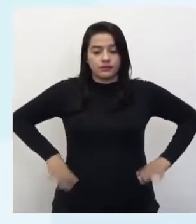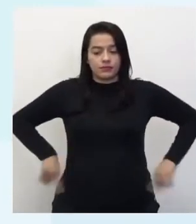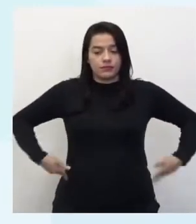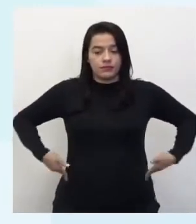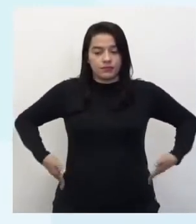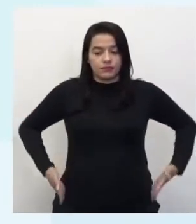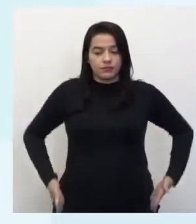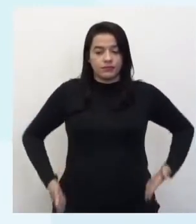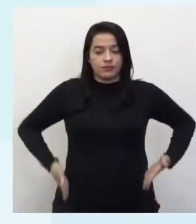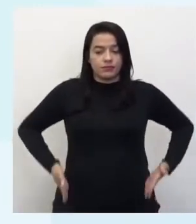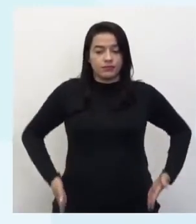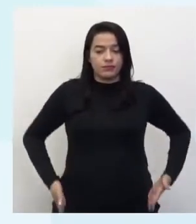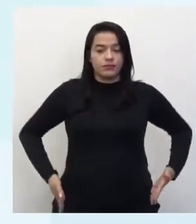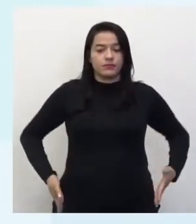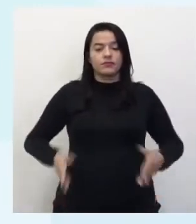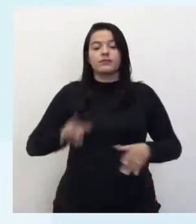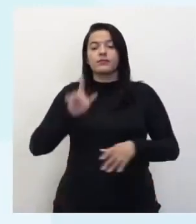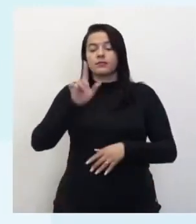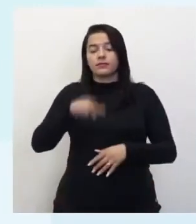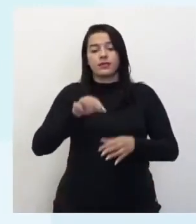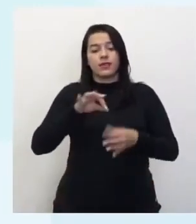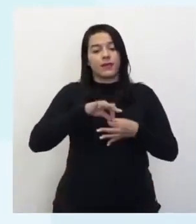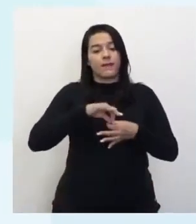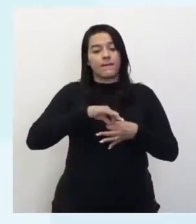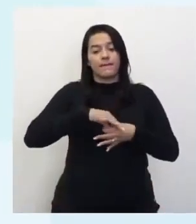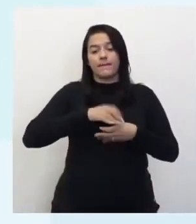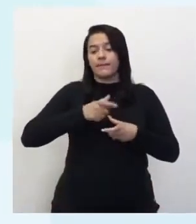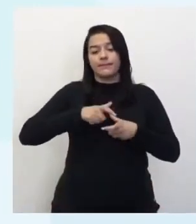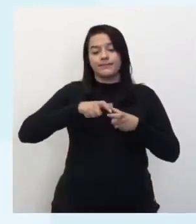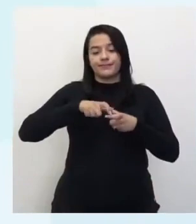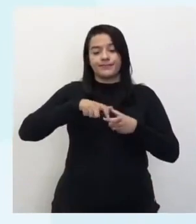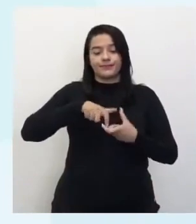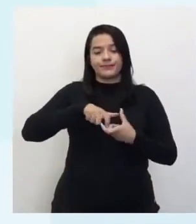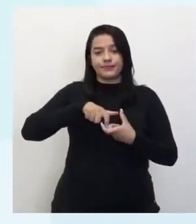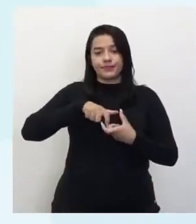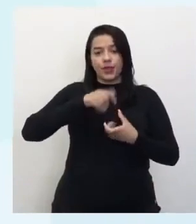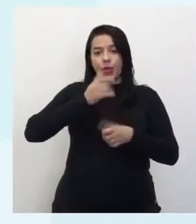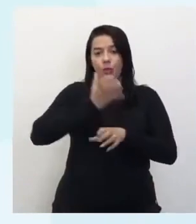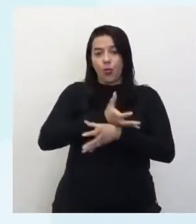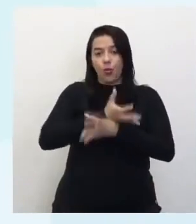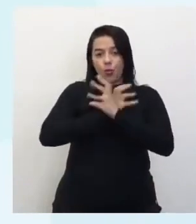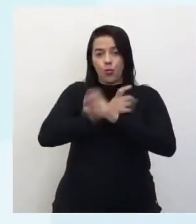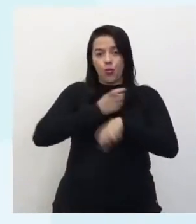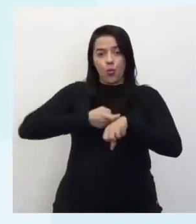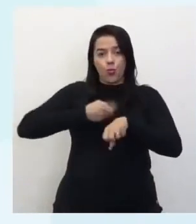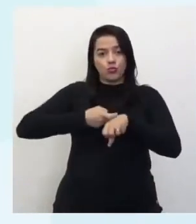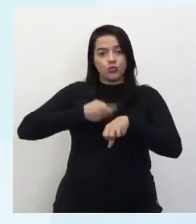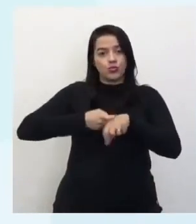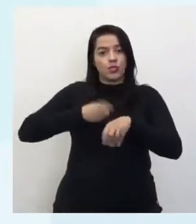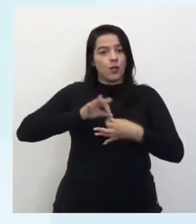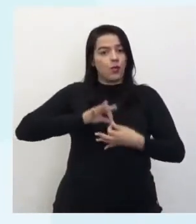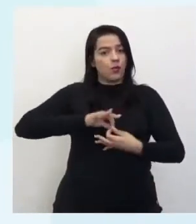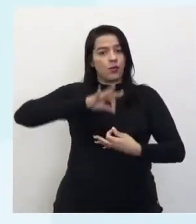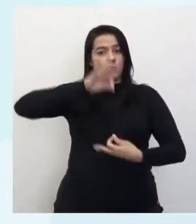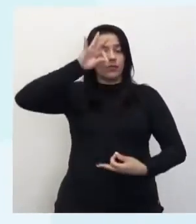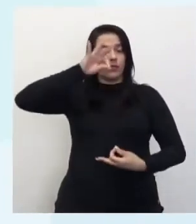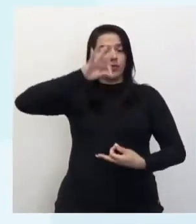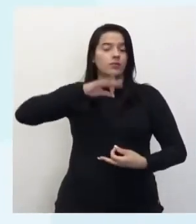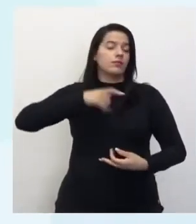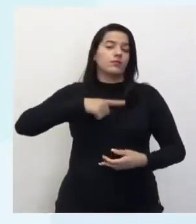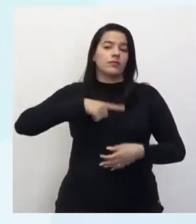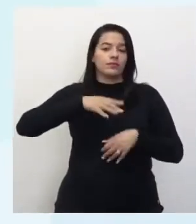o maior osso do nosso corpo depois que a gente já é adulto, tá? E esse também forma